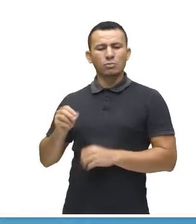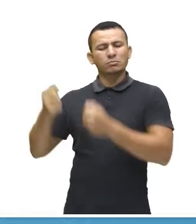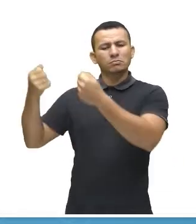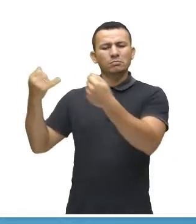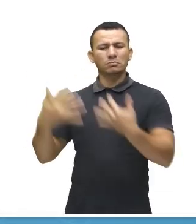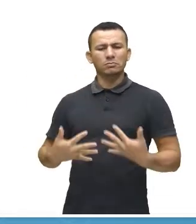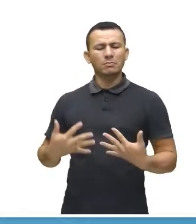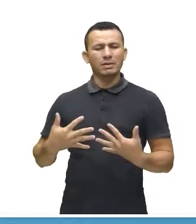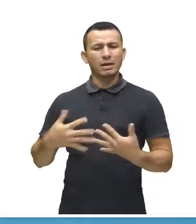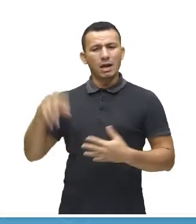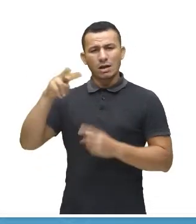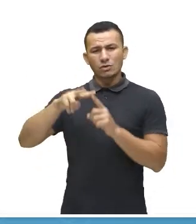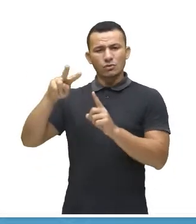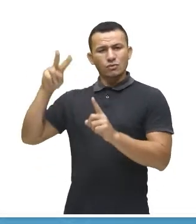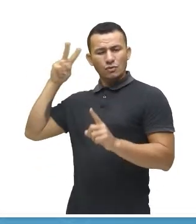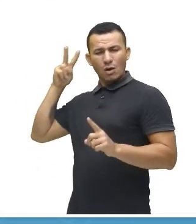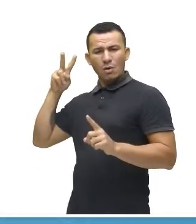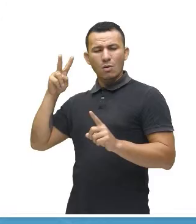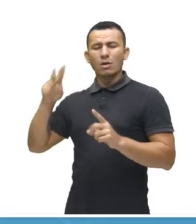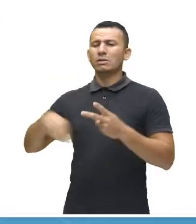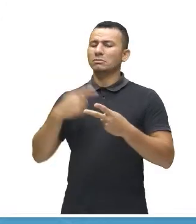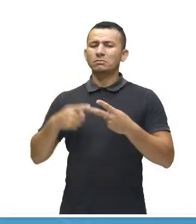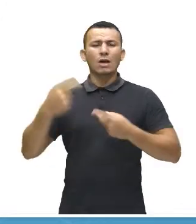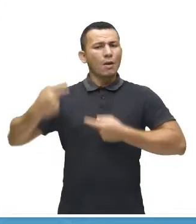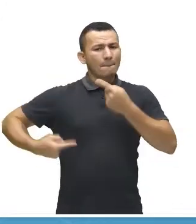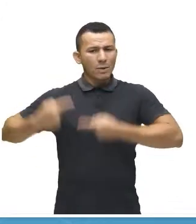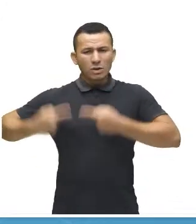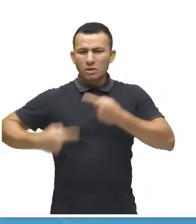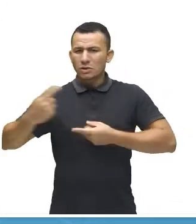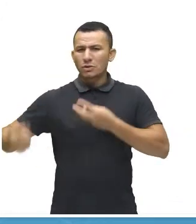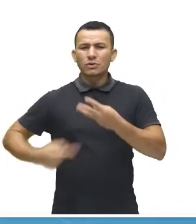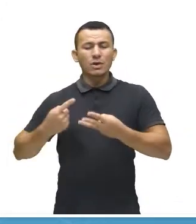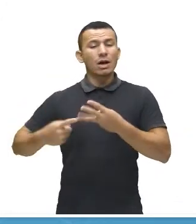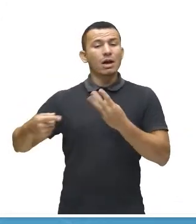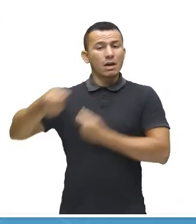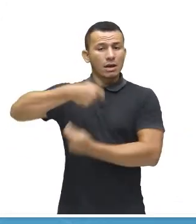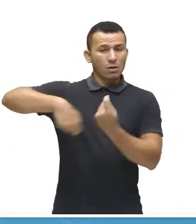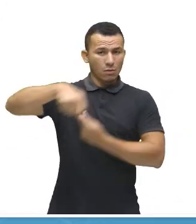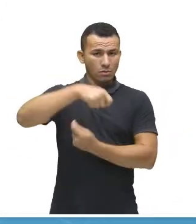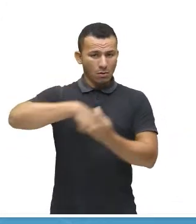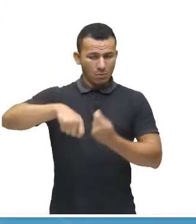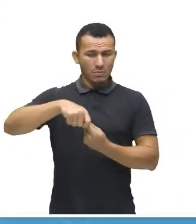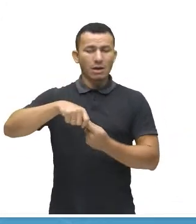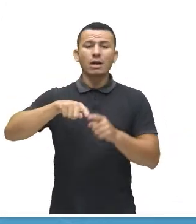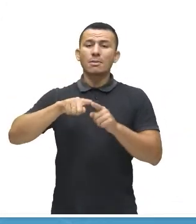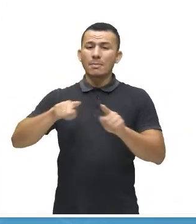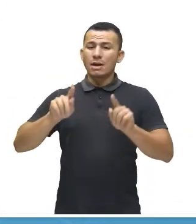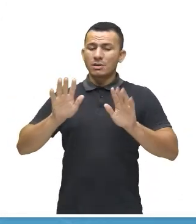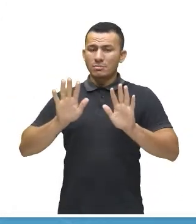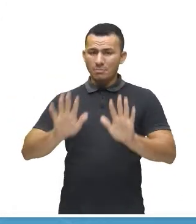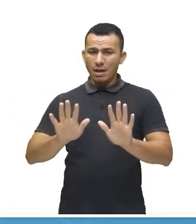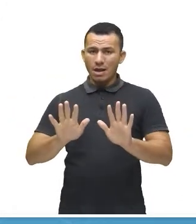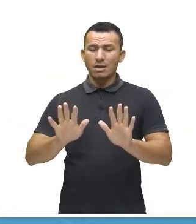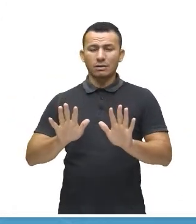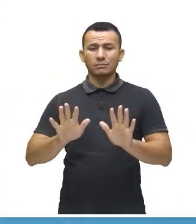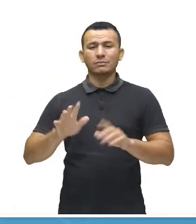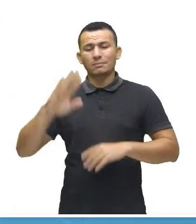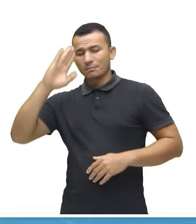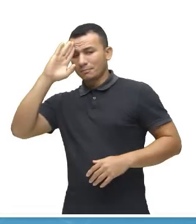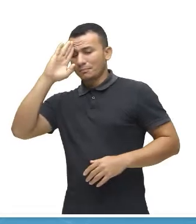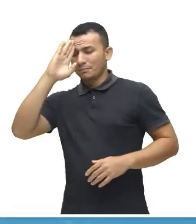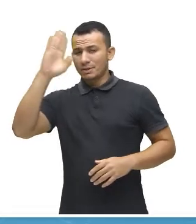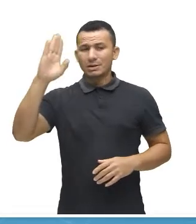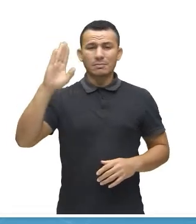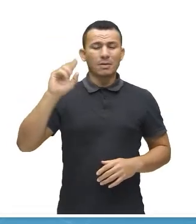do nosso país, as questões políticas, as questões econômicas, mas obedeceu